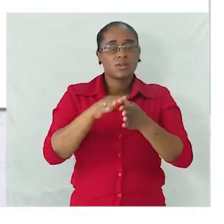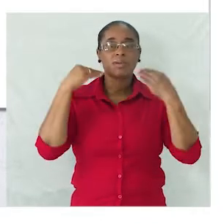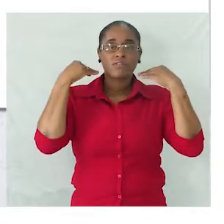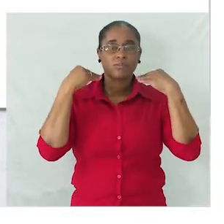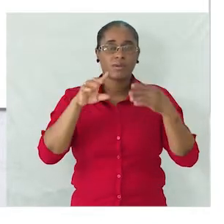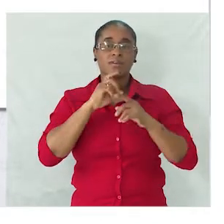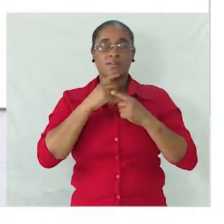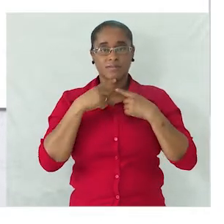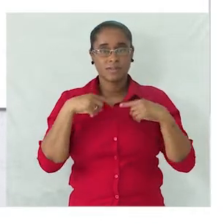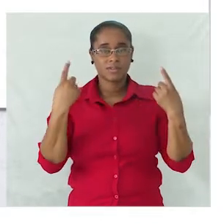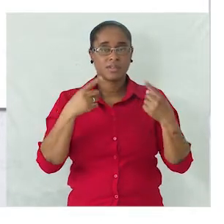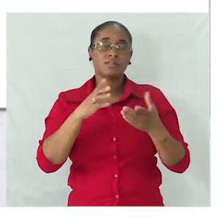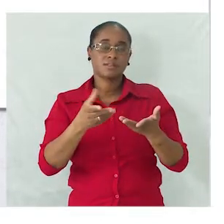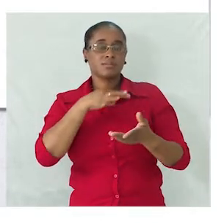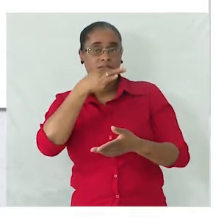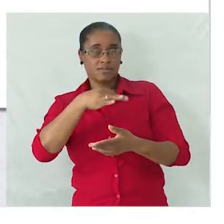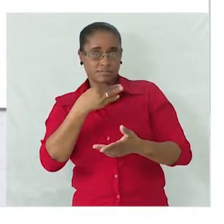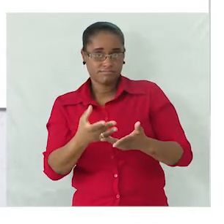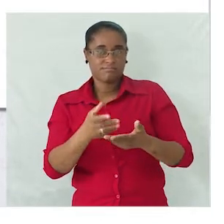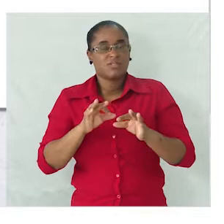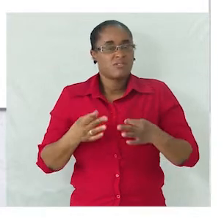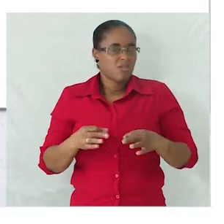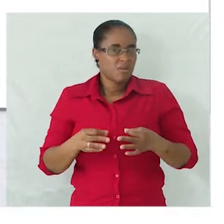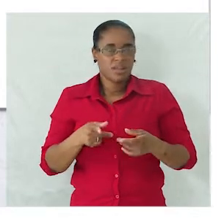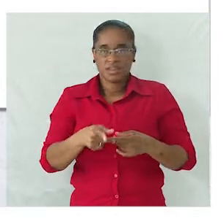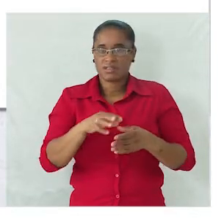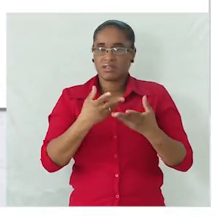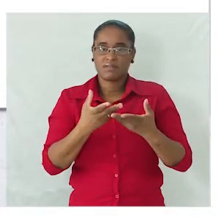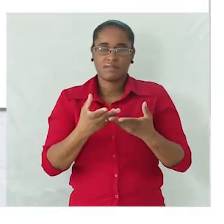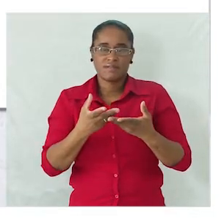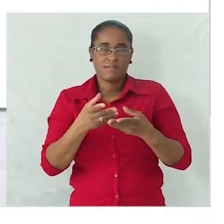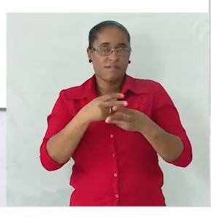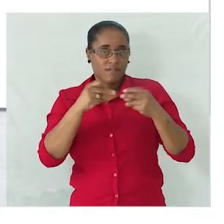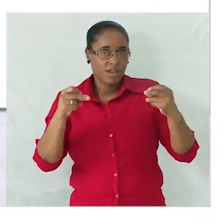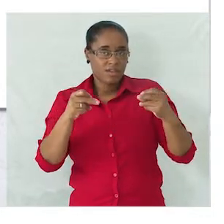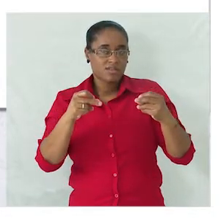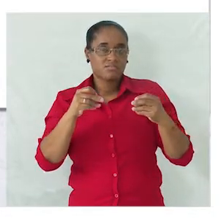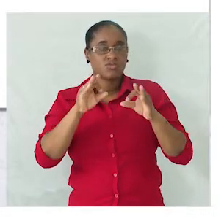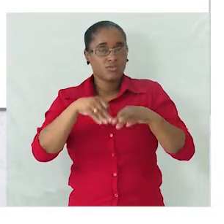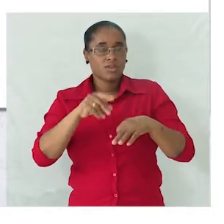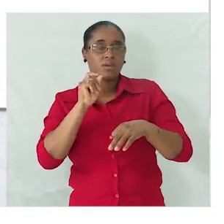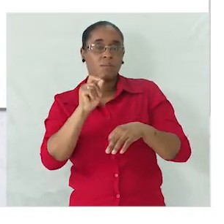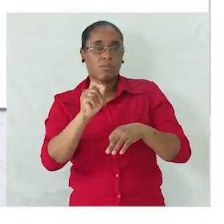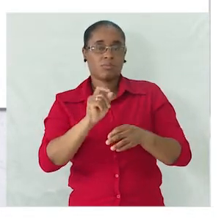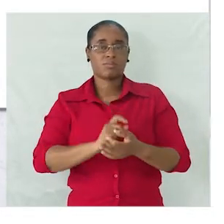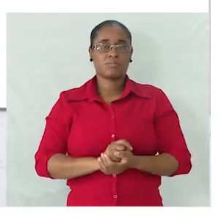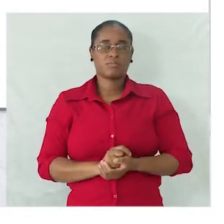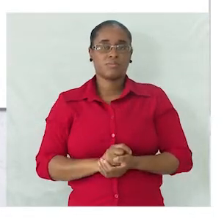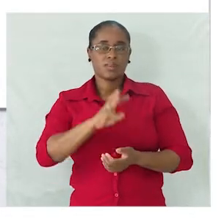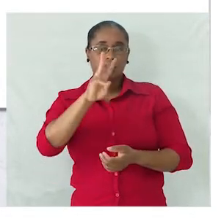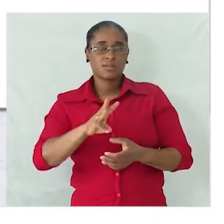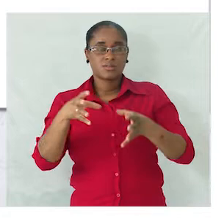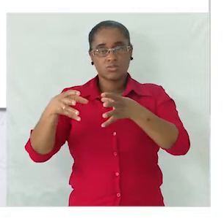avisar, para declarar. Normalmente essas frases são pontuadas com um ponto final. Na terceira